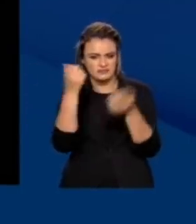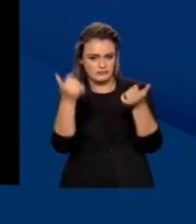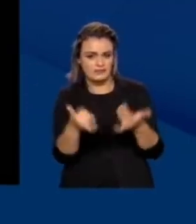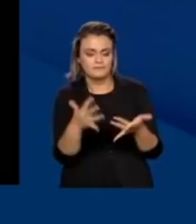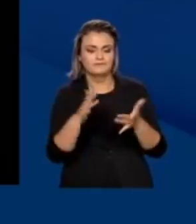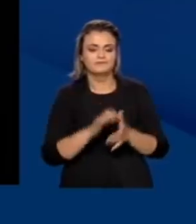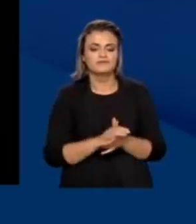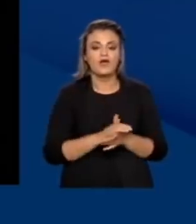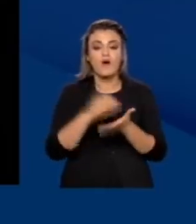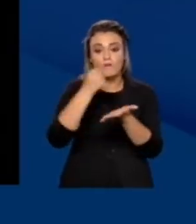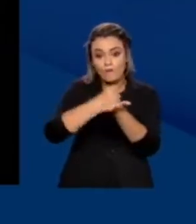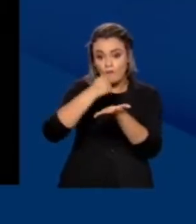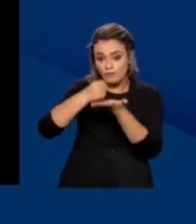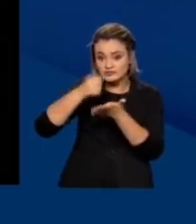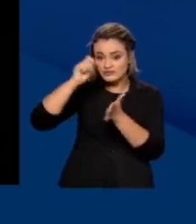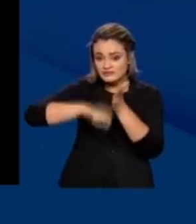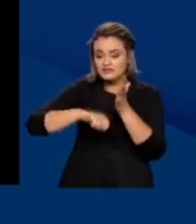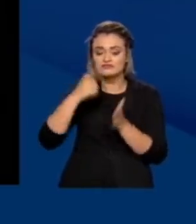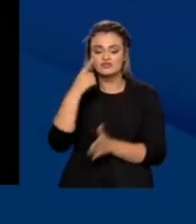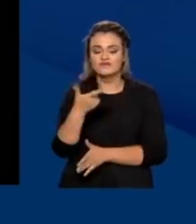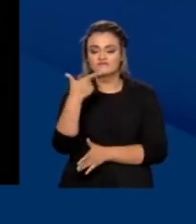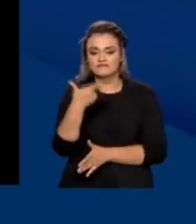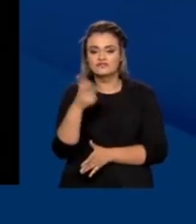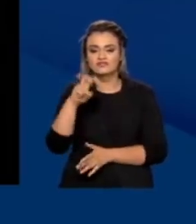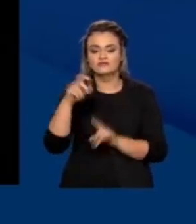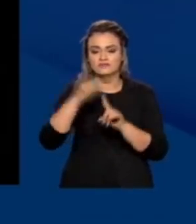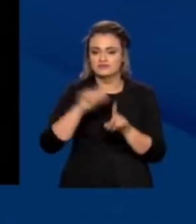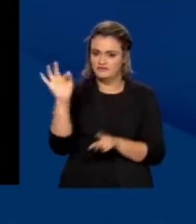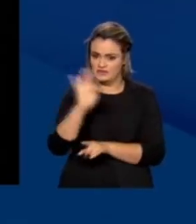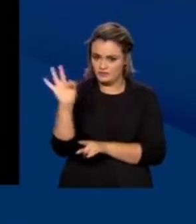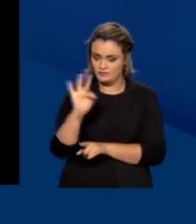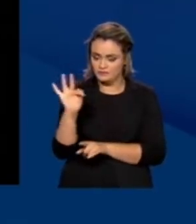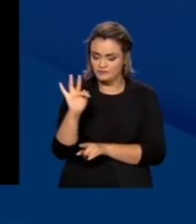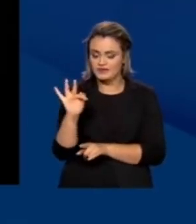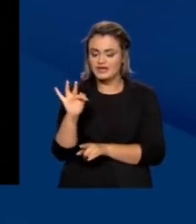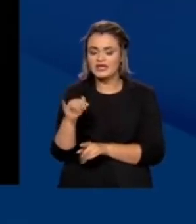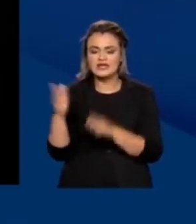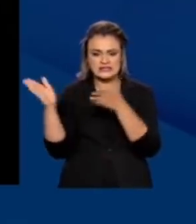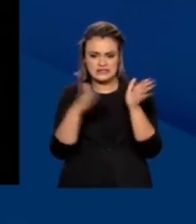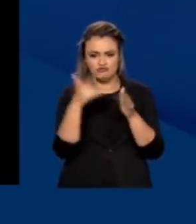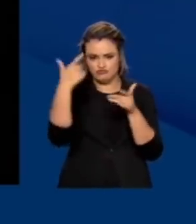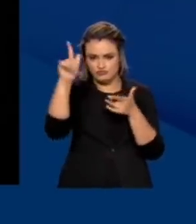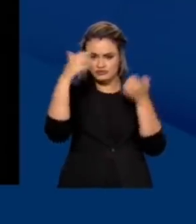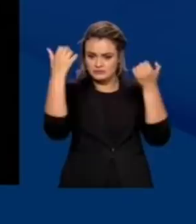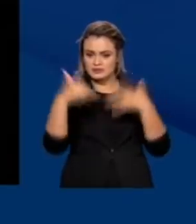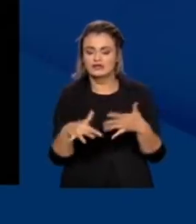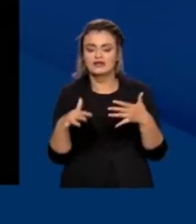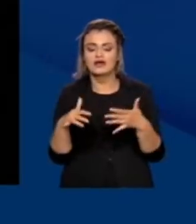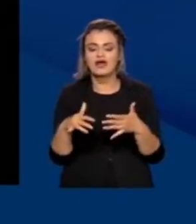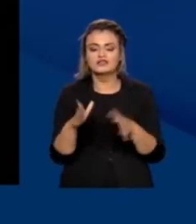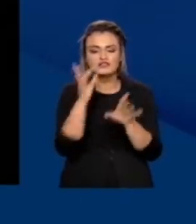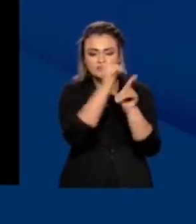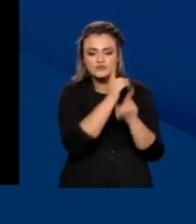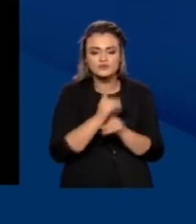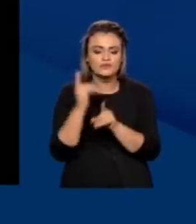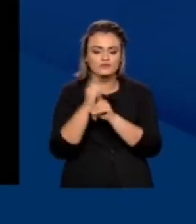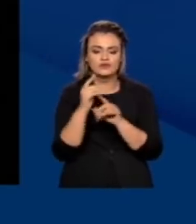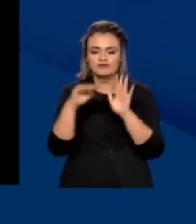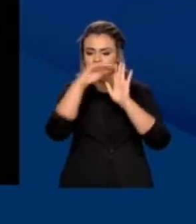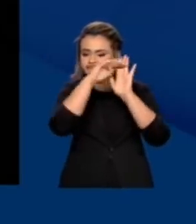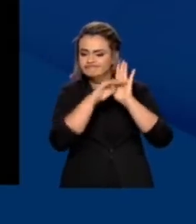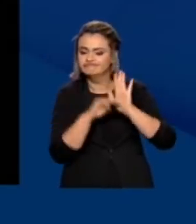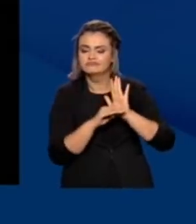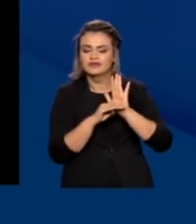explicar. O contrato foi assinado no dia 25 de fevereiro. E conforme o próximo slide, a gente identifica o